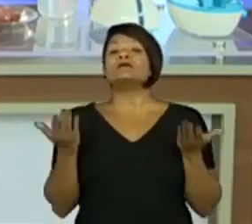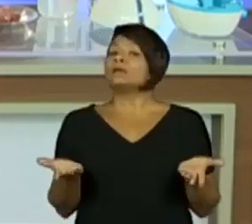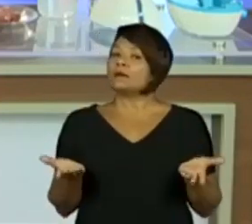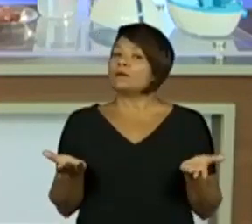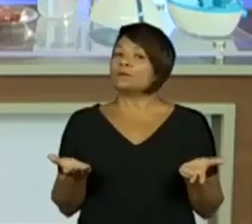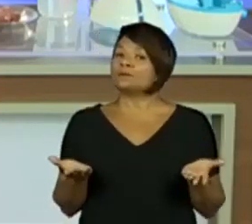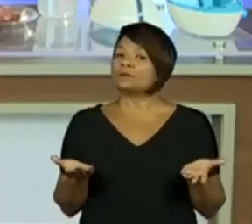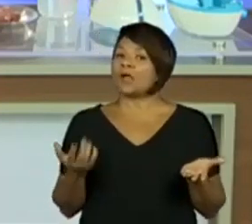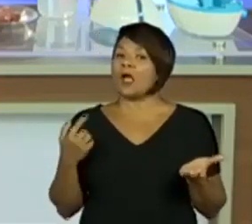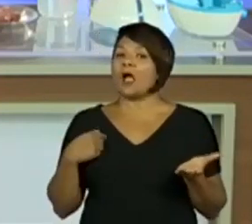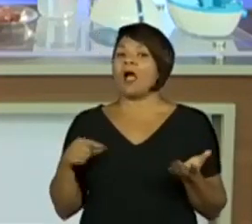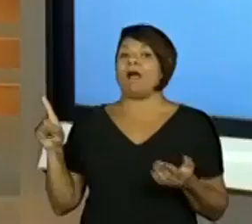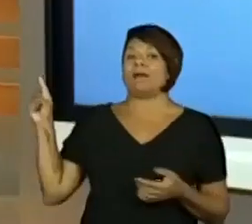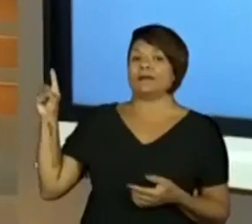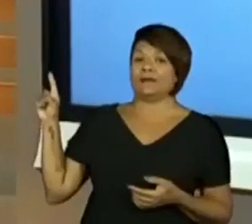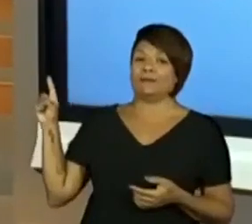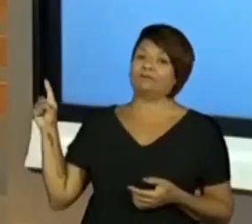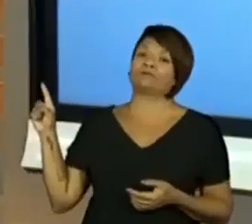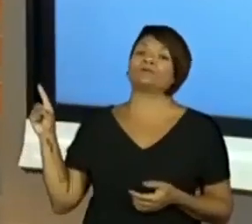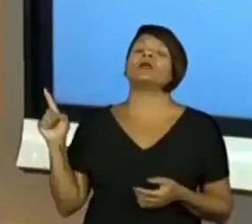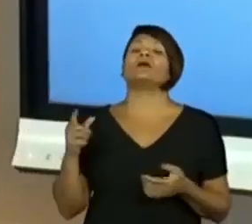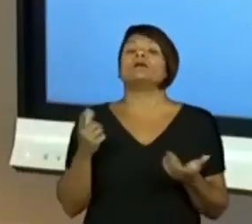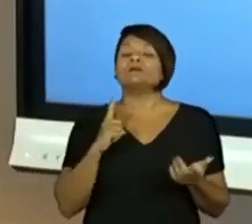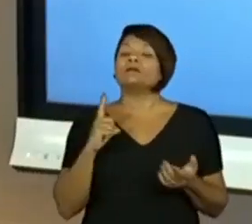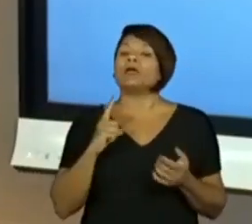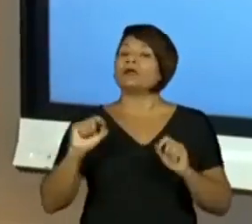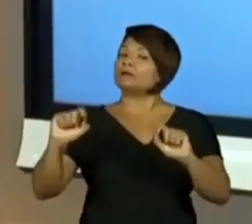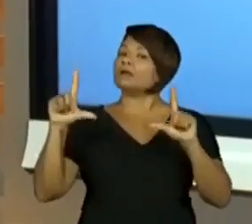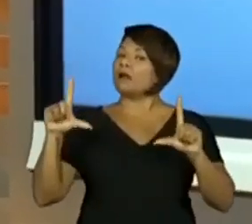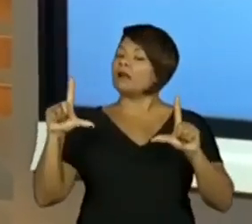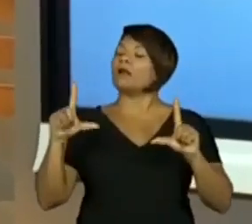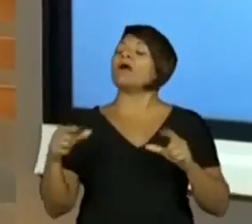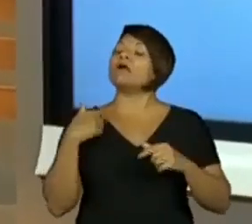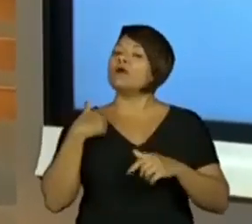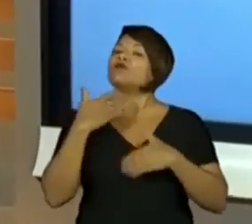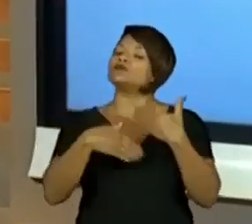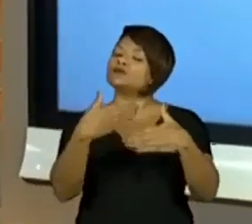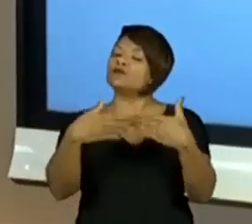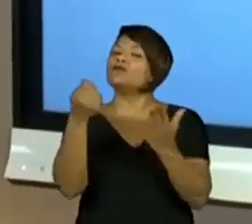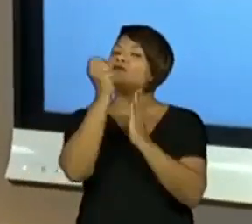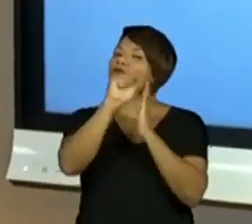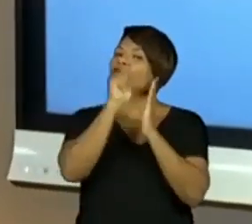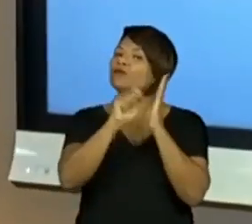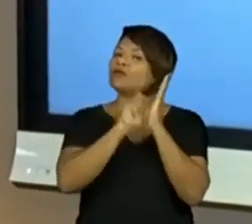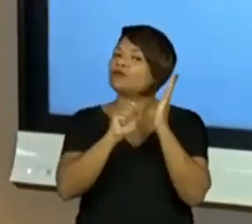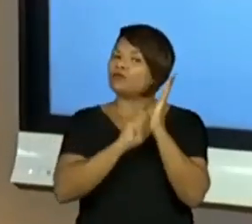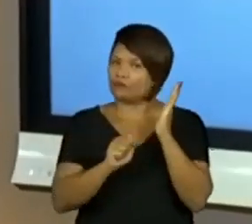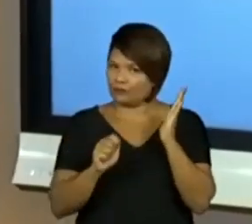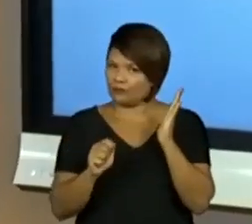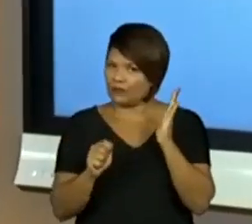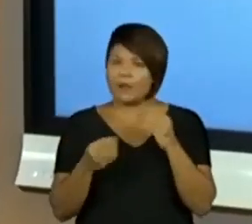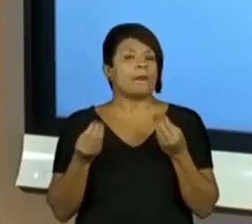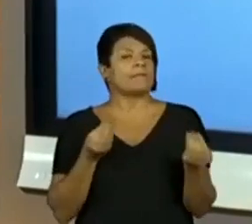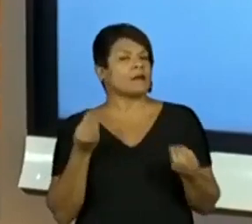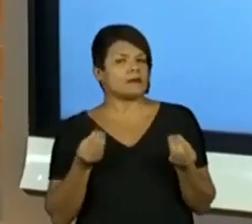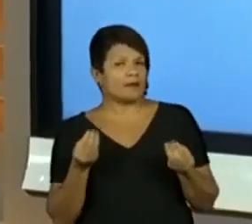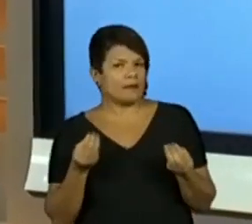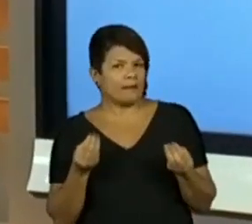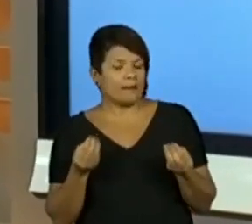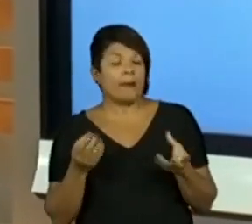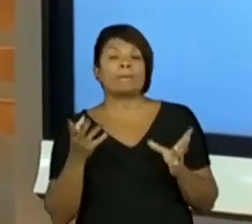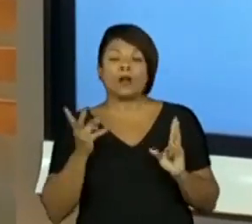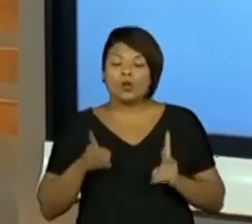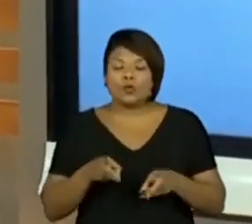Então, aqui na tela, eu vou desenvolver algumas anotações para